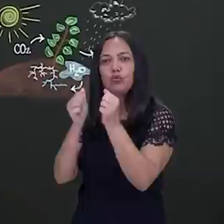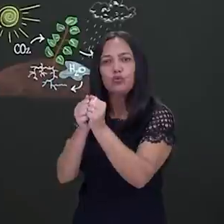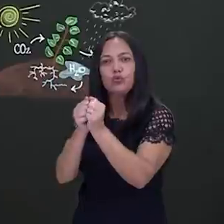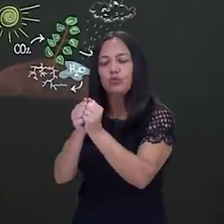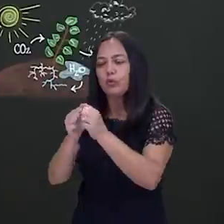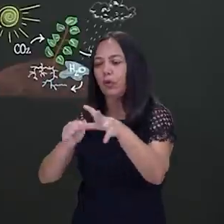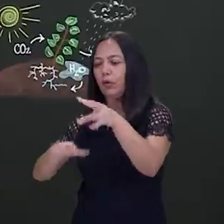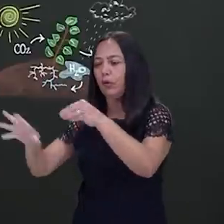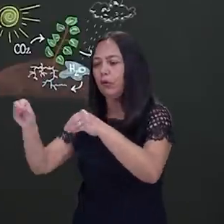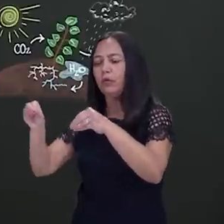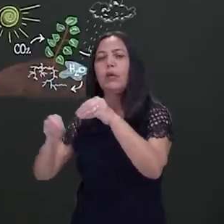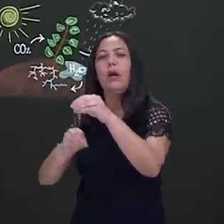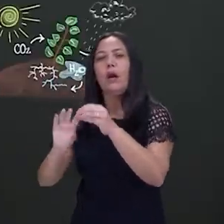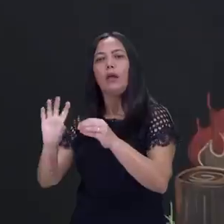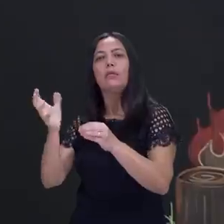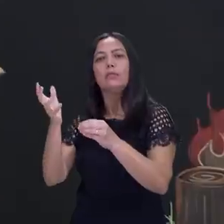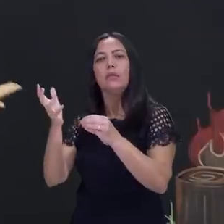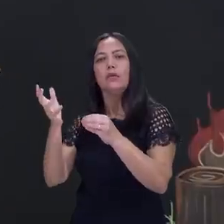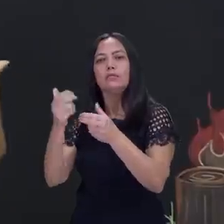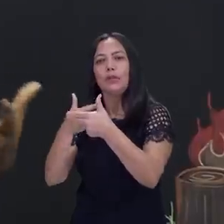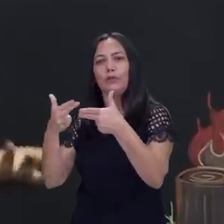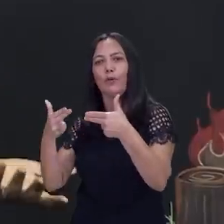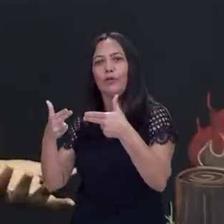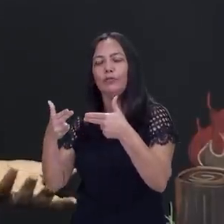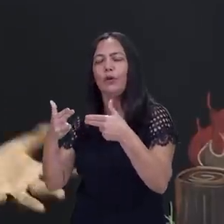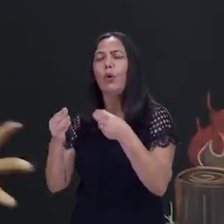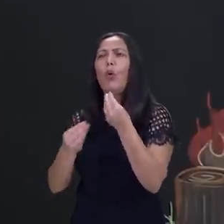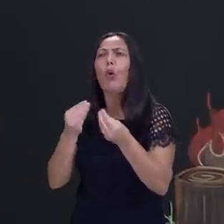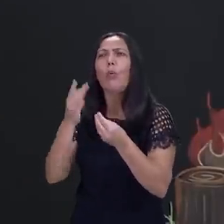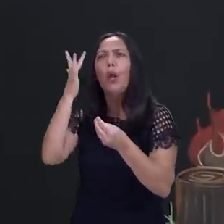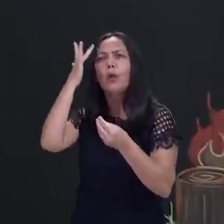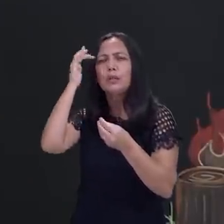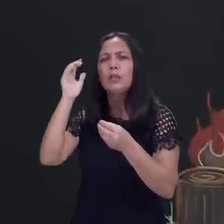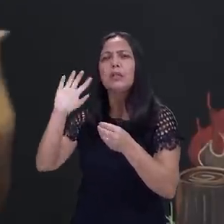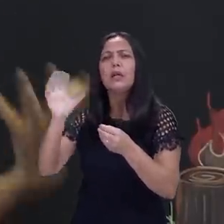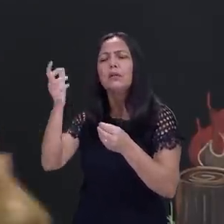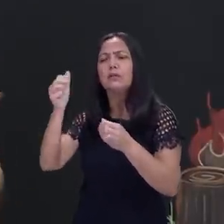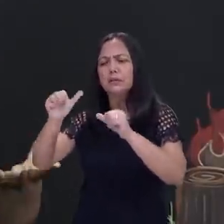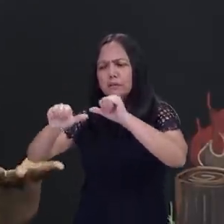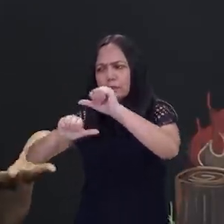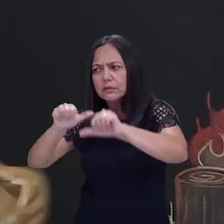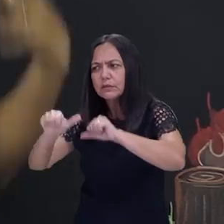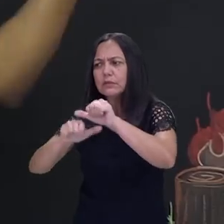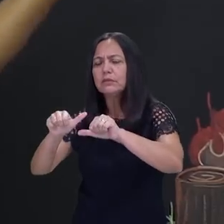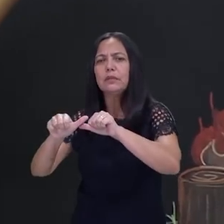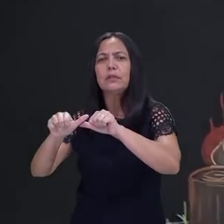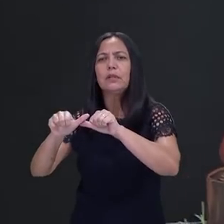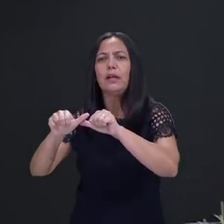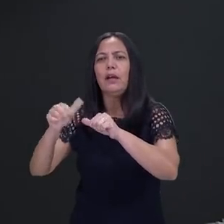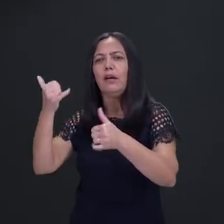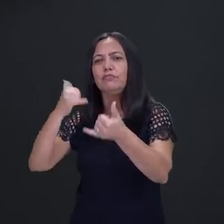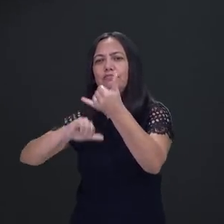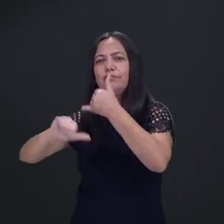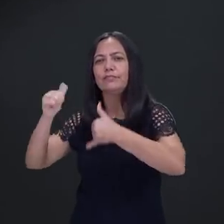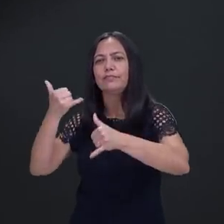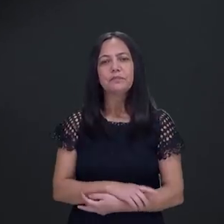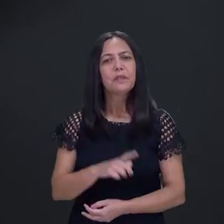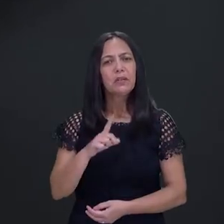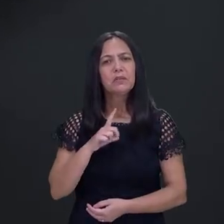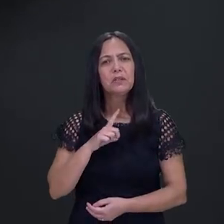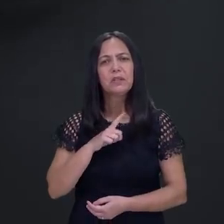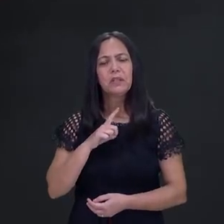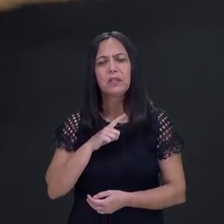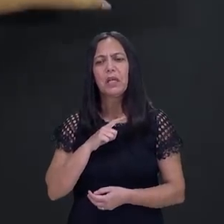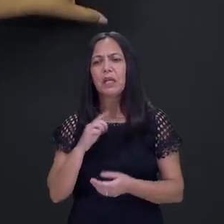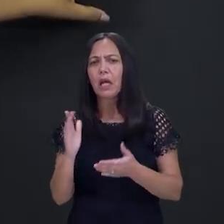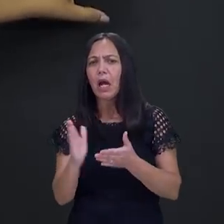outro produto. Isso é uma reação química. Como é que eu sei que teve uma reação química? Como é que eu sei que isso aconteceu? Eu tenho algumas evidências.